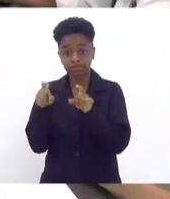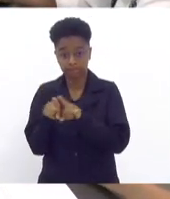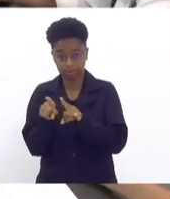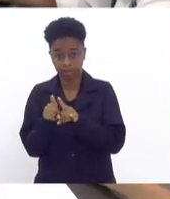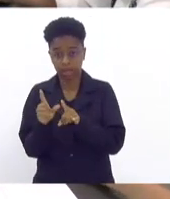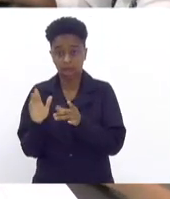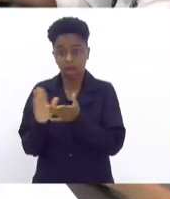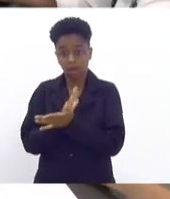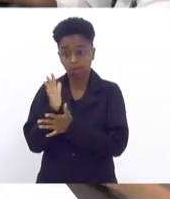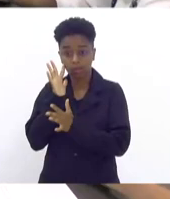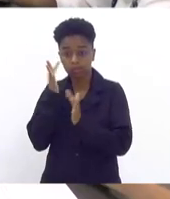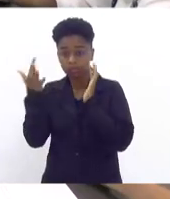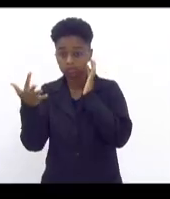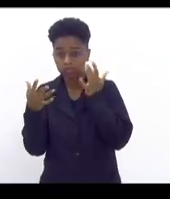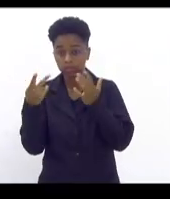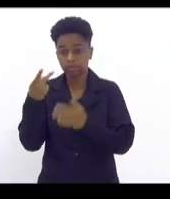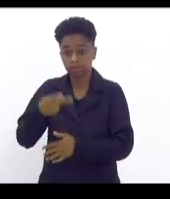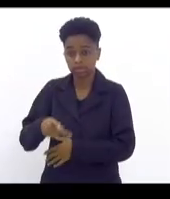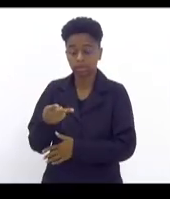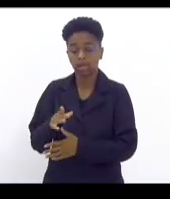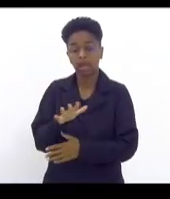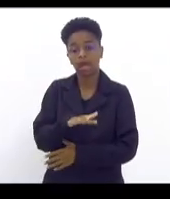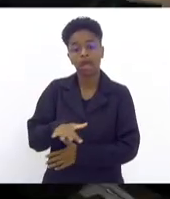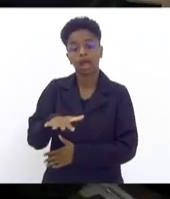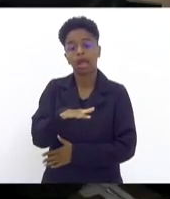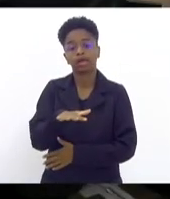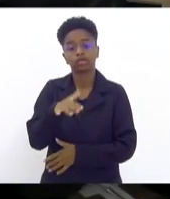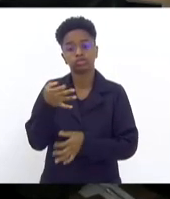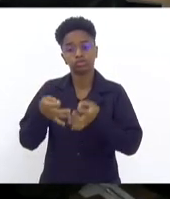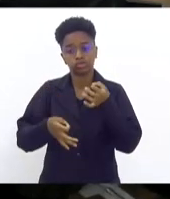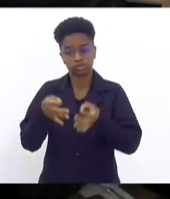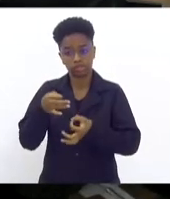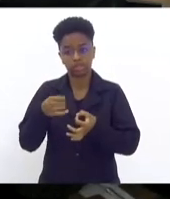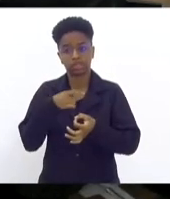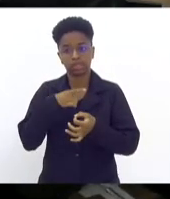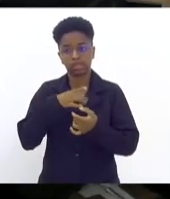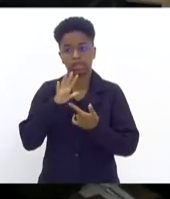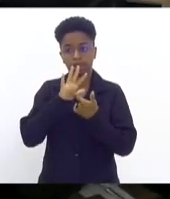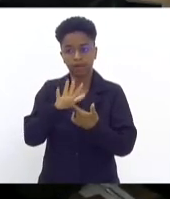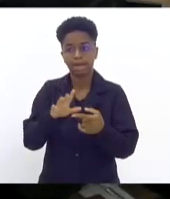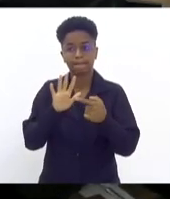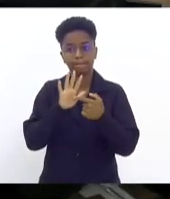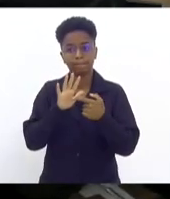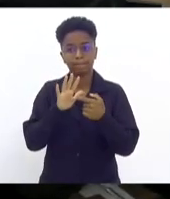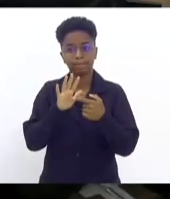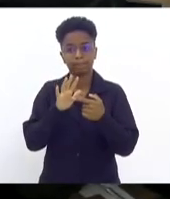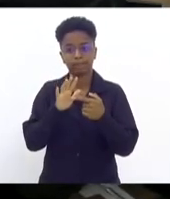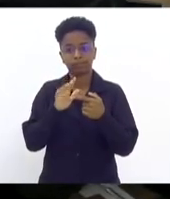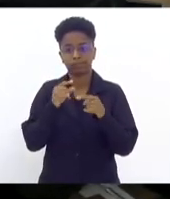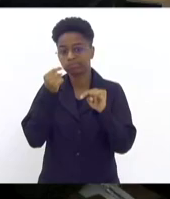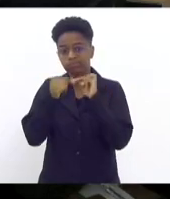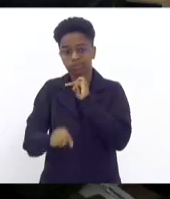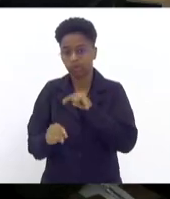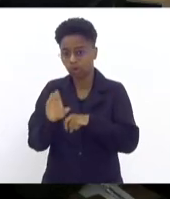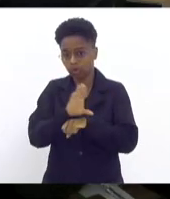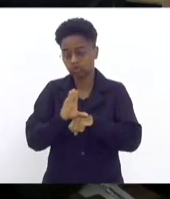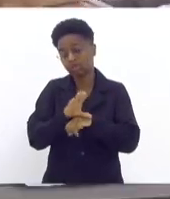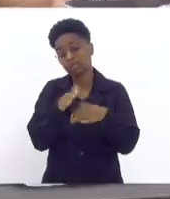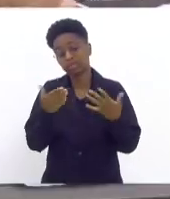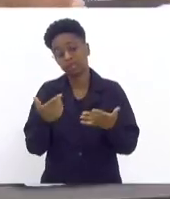decisões do Tribunal de Justiça para leis exatamente iguais, declarou inconstitucional. Então, eu acho que nós temos...